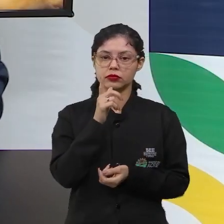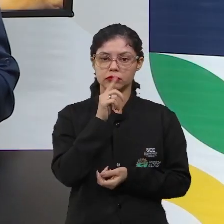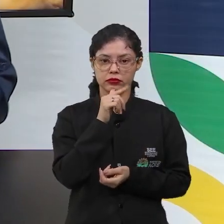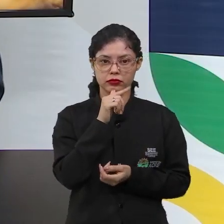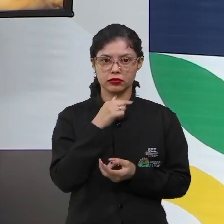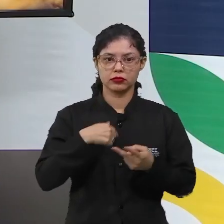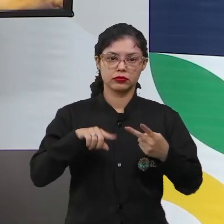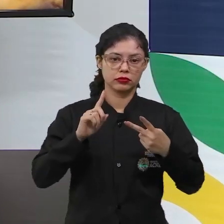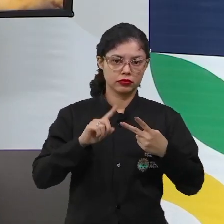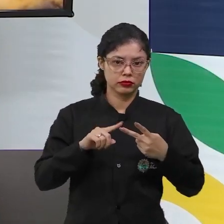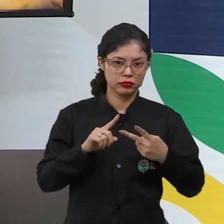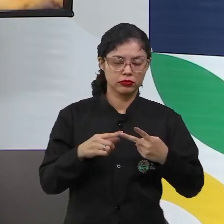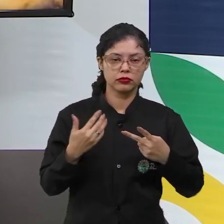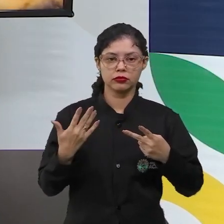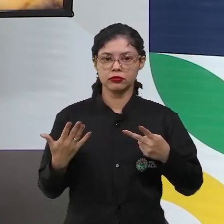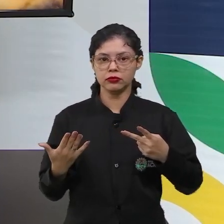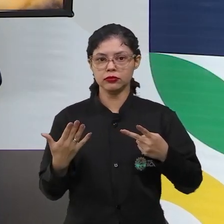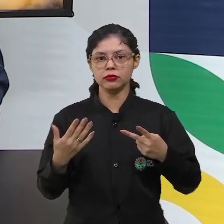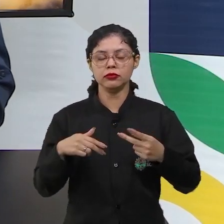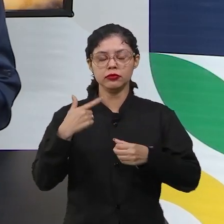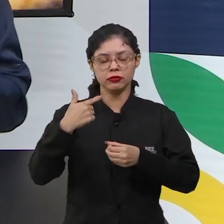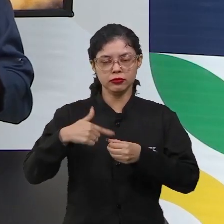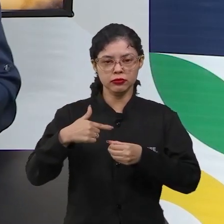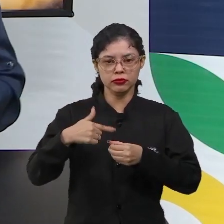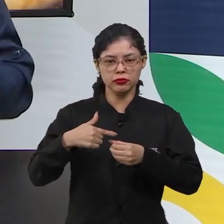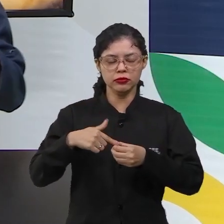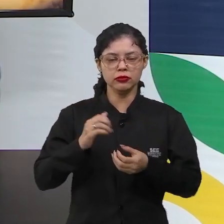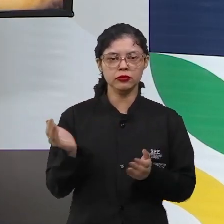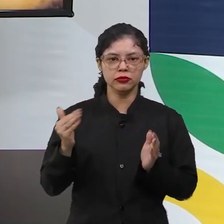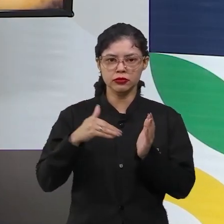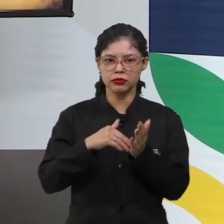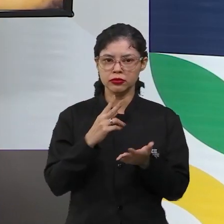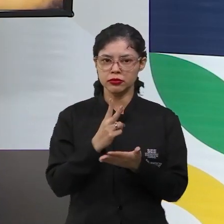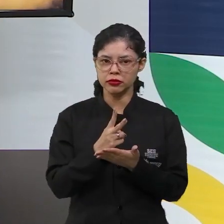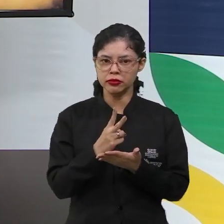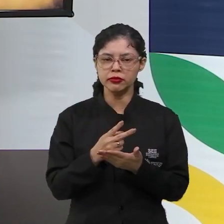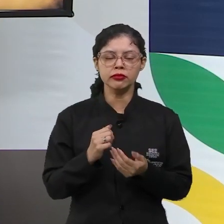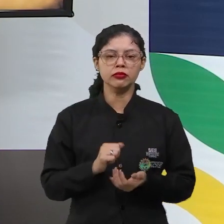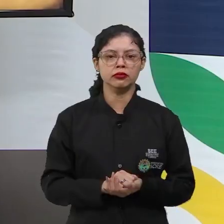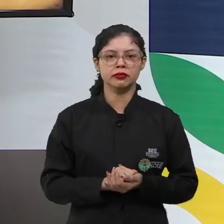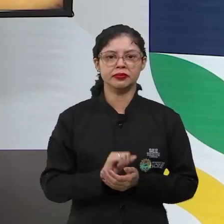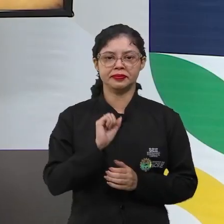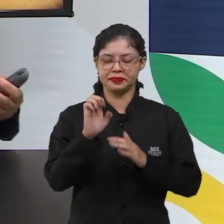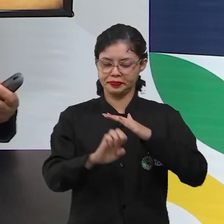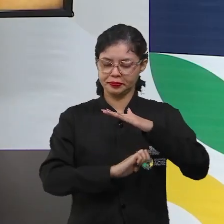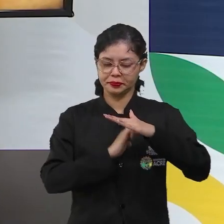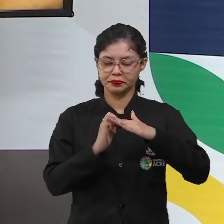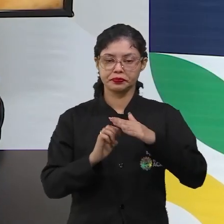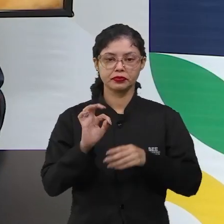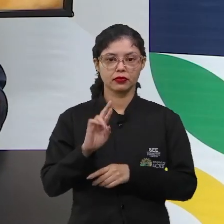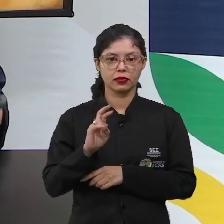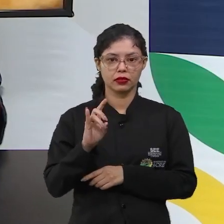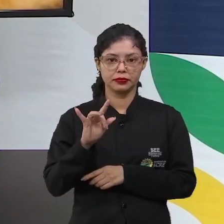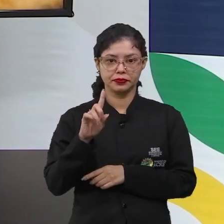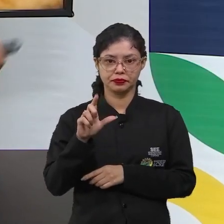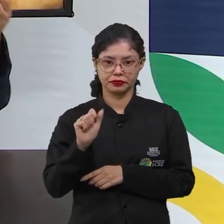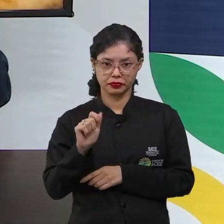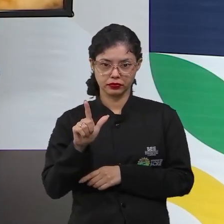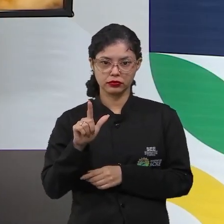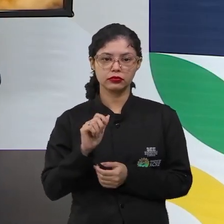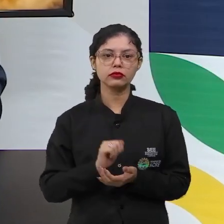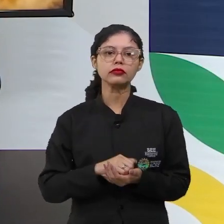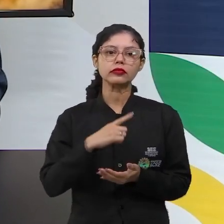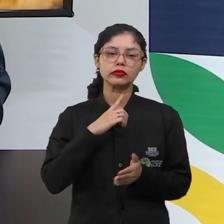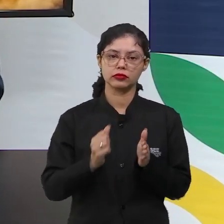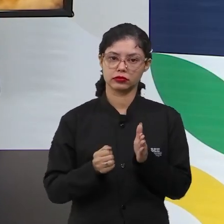água, seja por conta da questão do petróleo, ou até mesmo por conta das empresas transnacionais, que